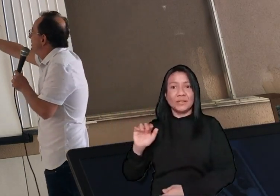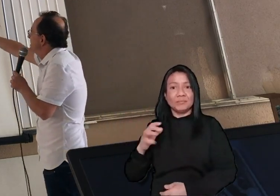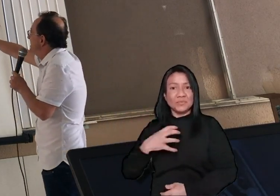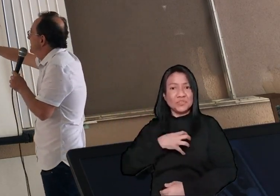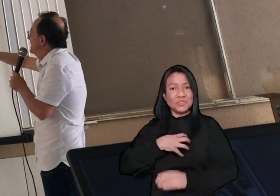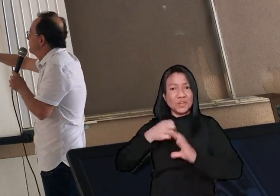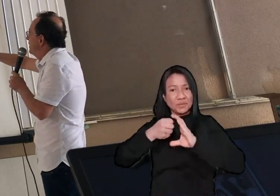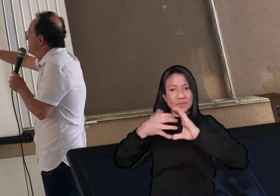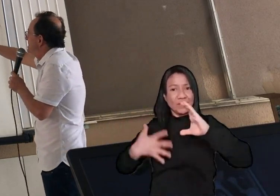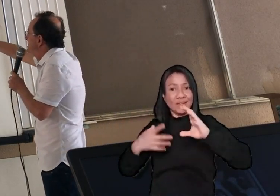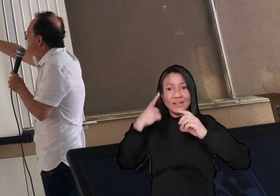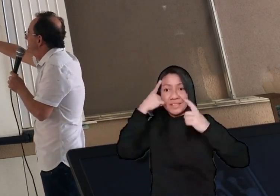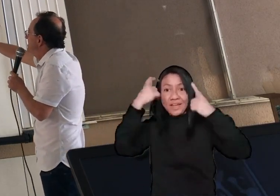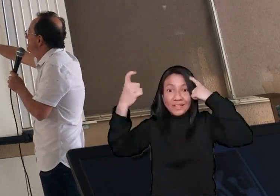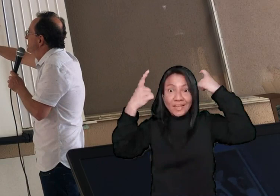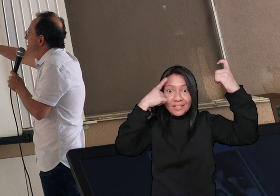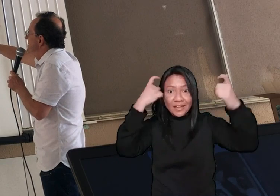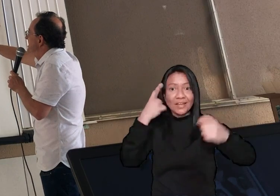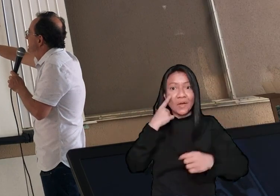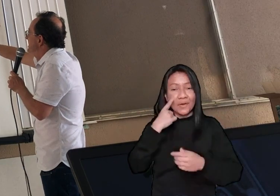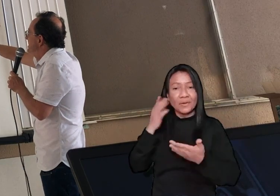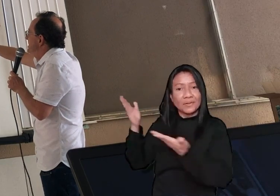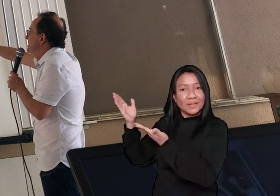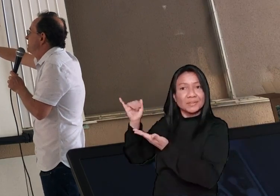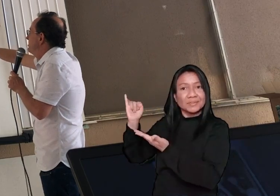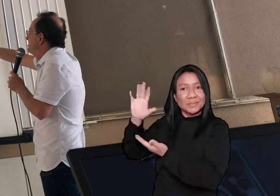Ele bolou foi uma apresentação,